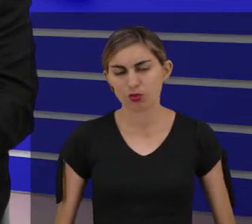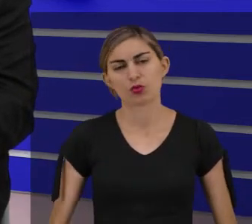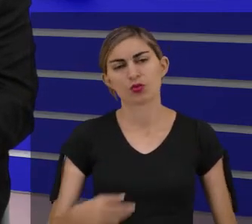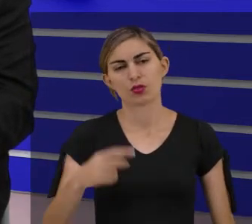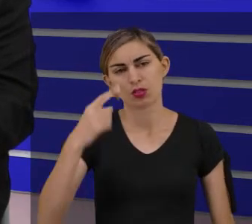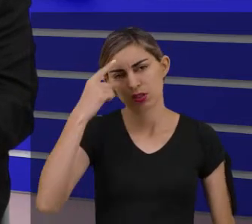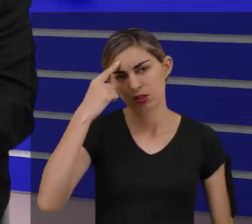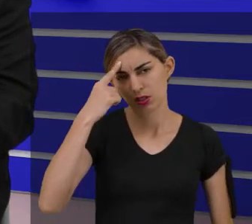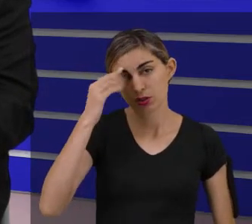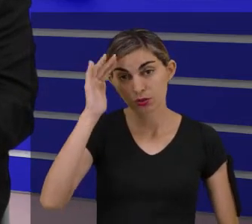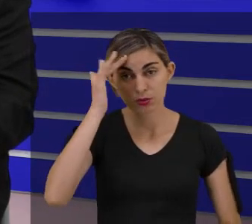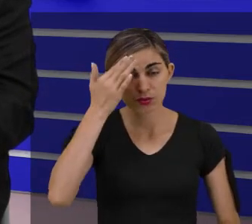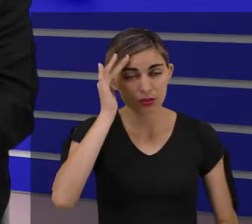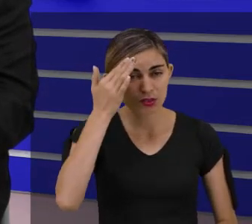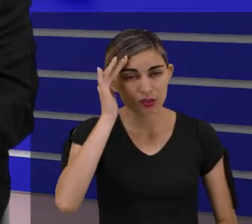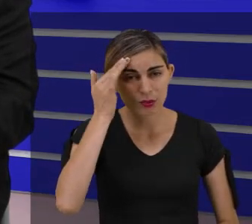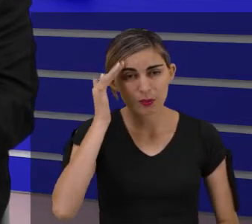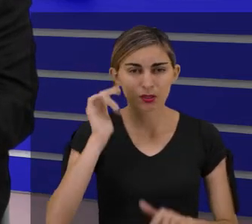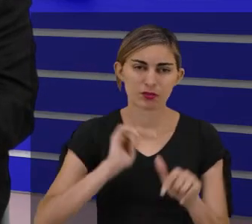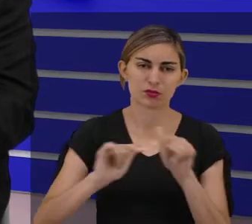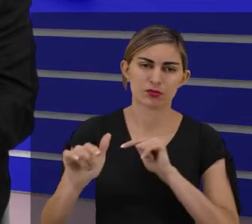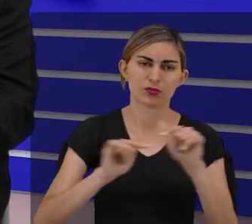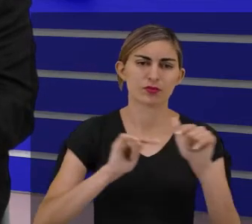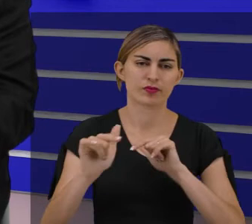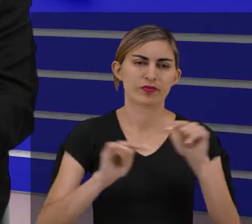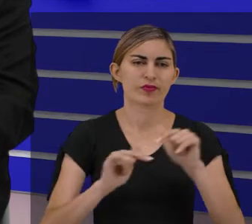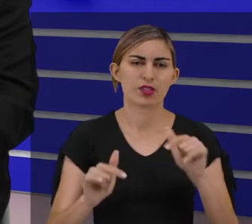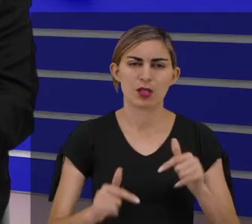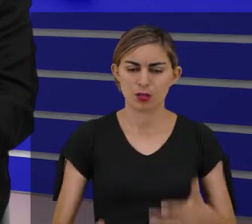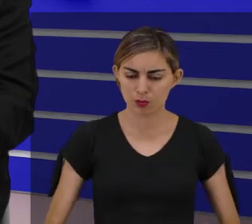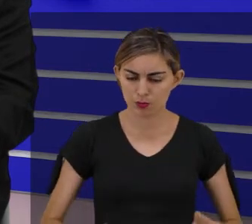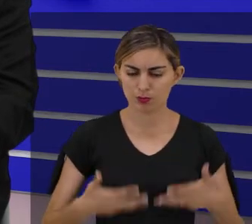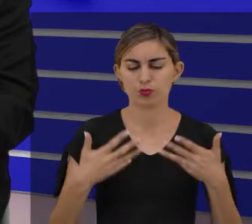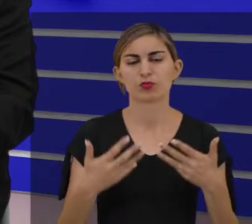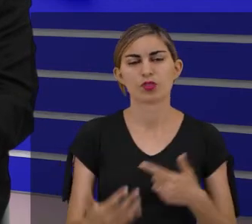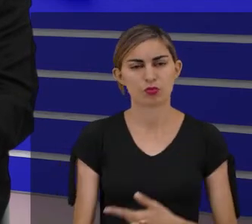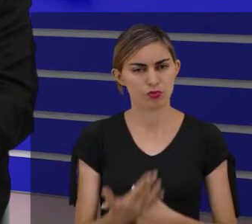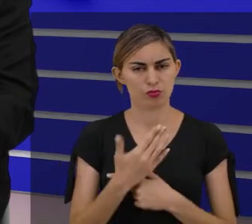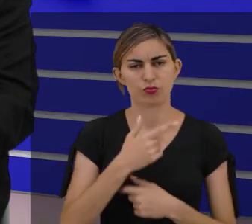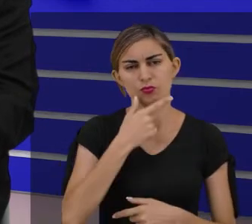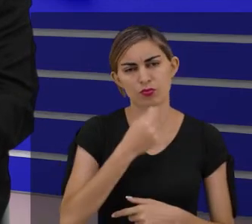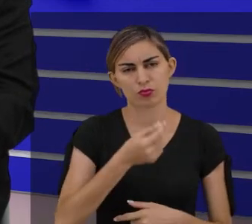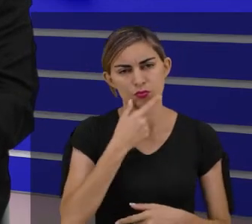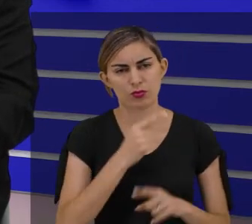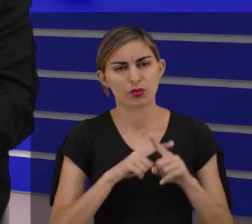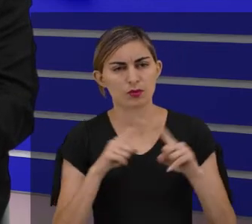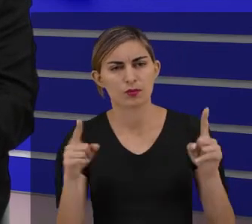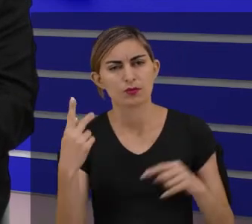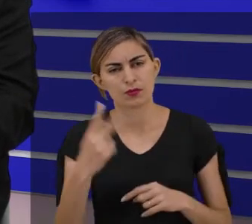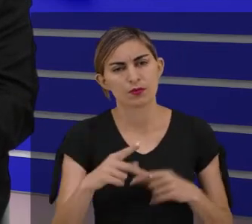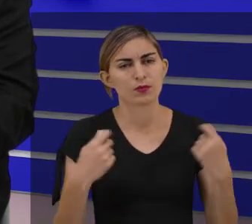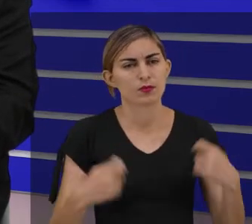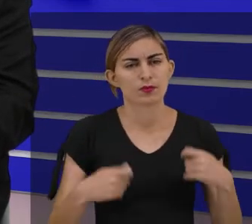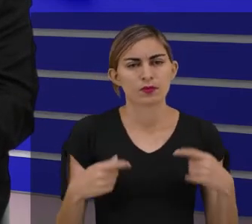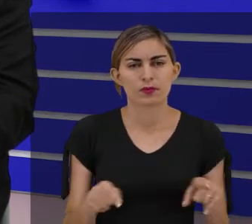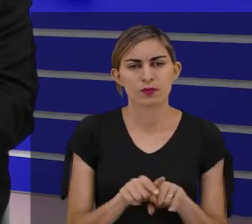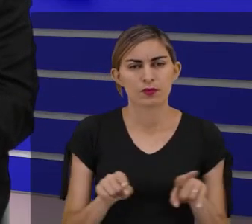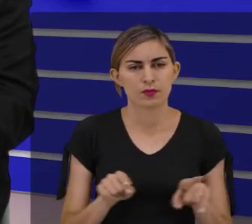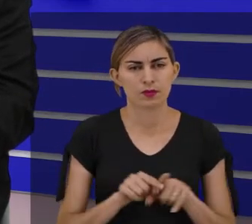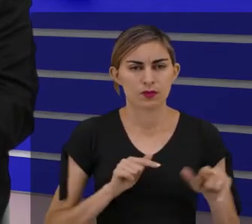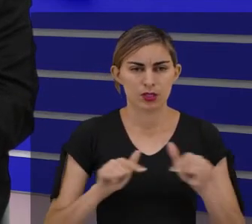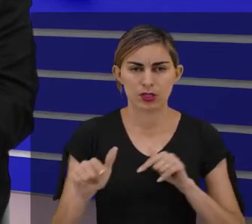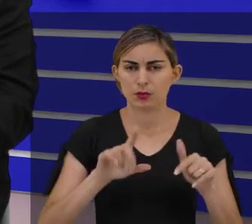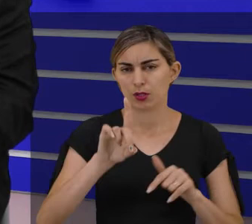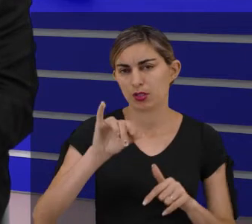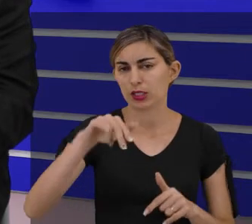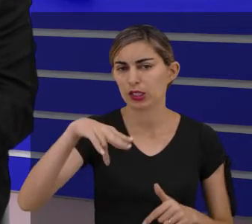seu senso de compreender que o trabalho, ele dignifica o homem, mas ele precisa também ser um